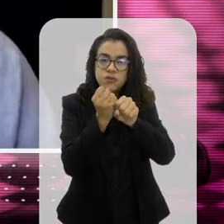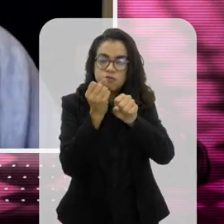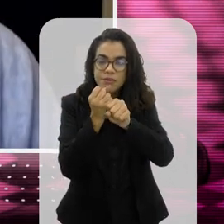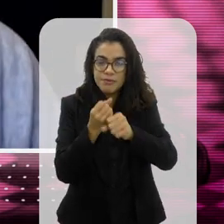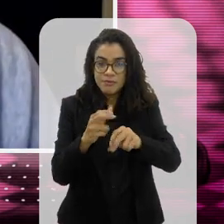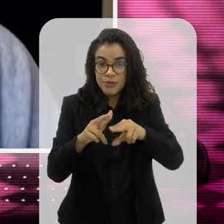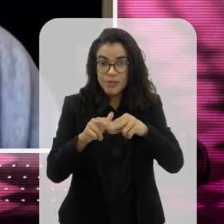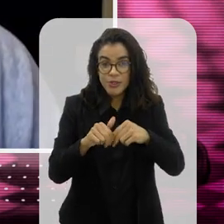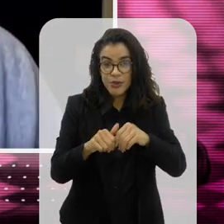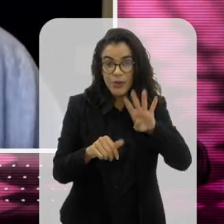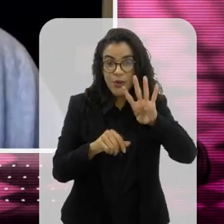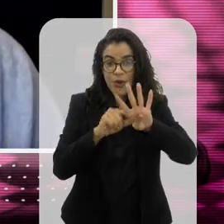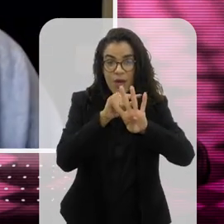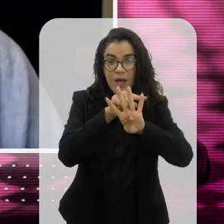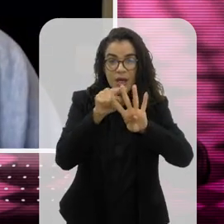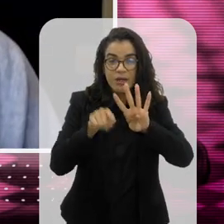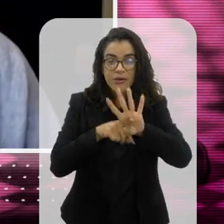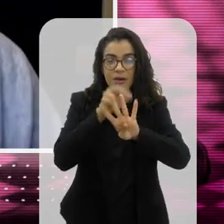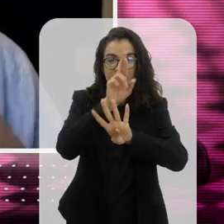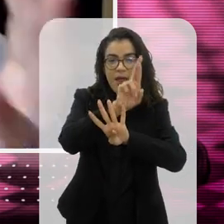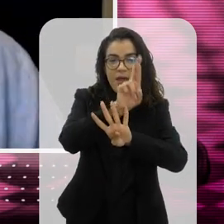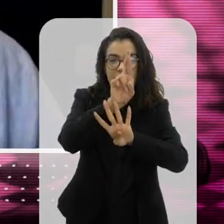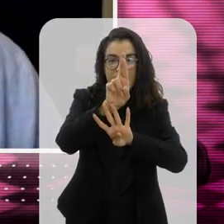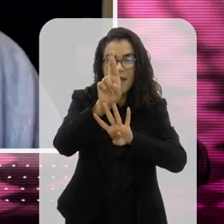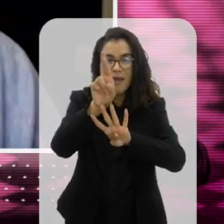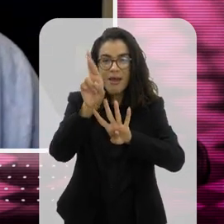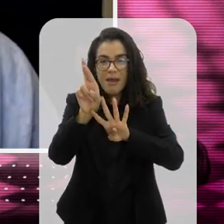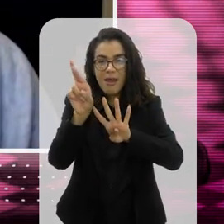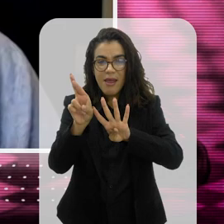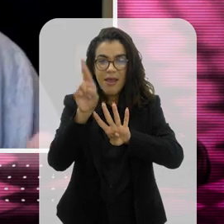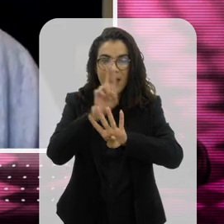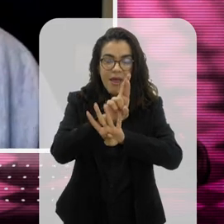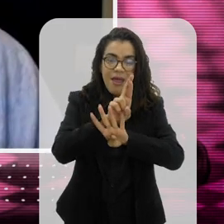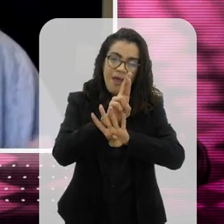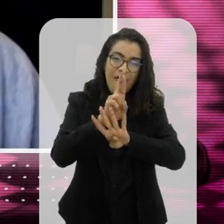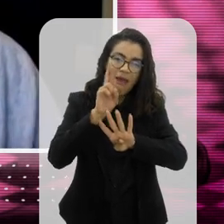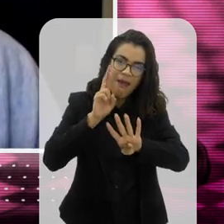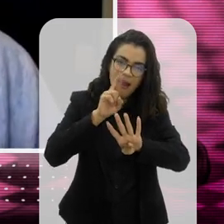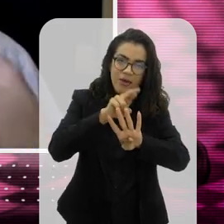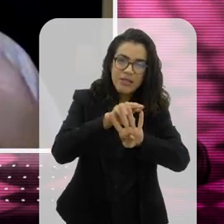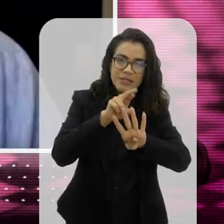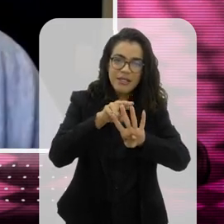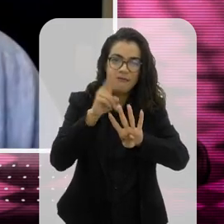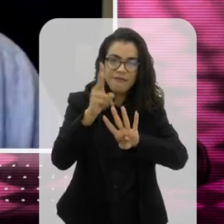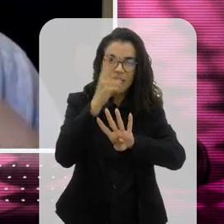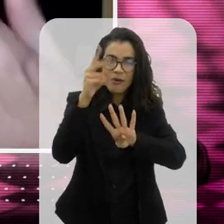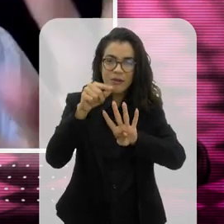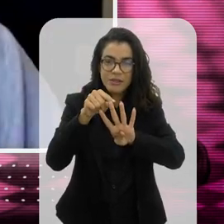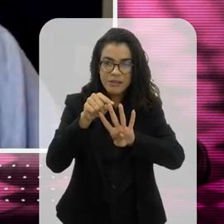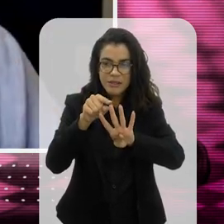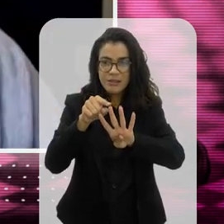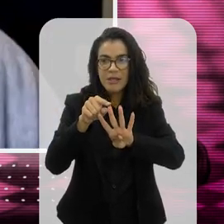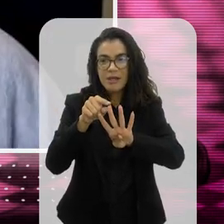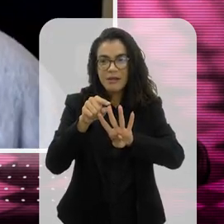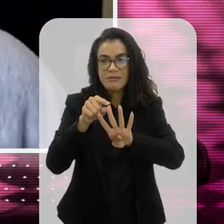esses quatro R's são muito interessantes, assim, para a gente, né, o reconhecer, redistribuir,